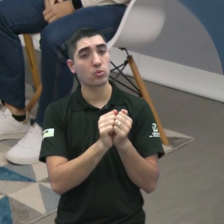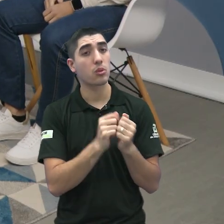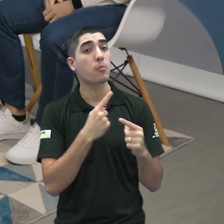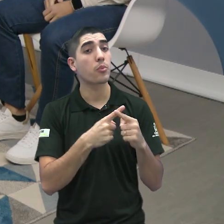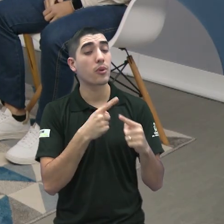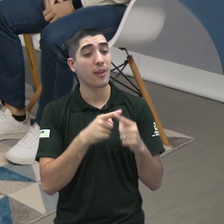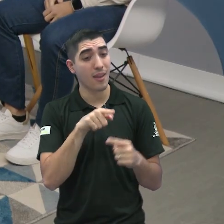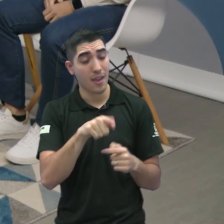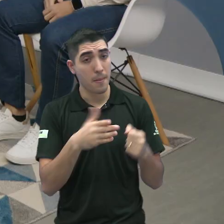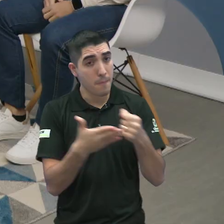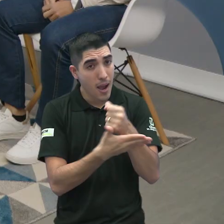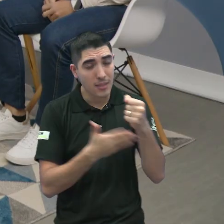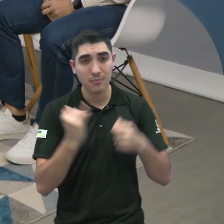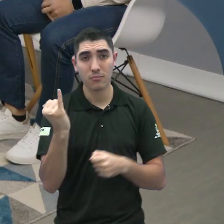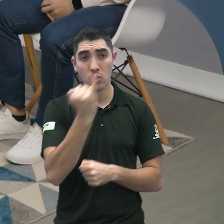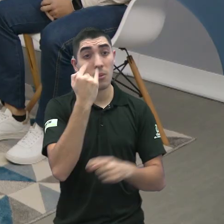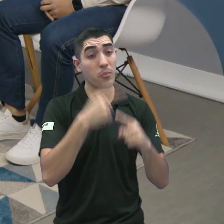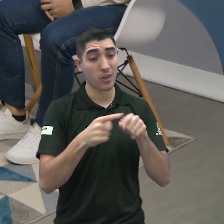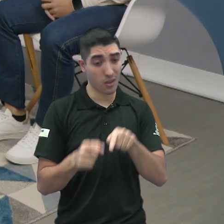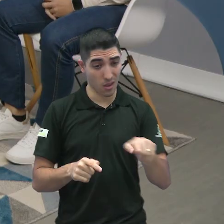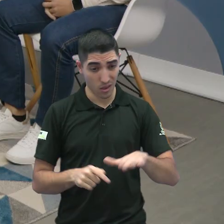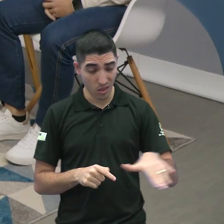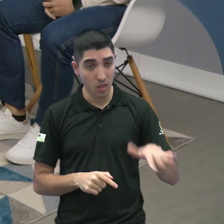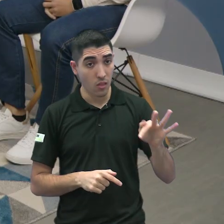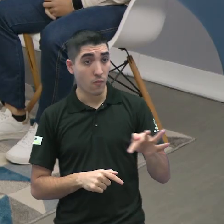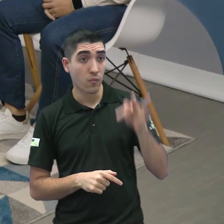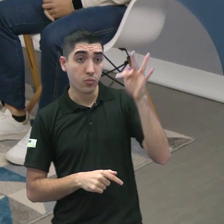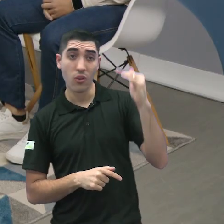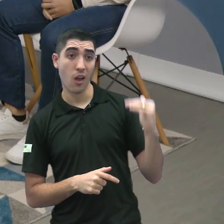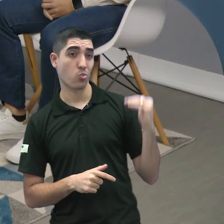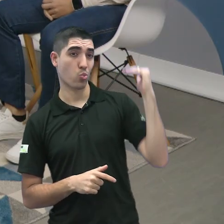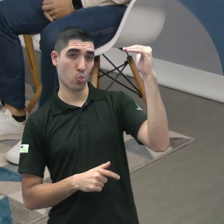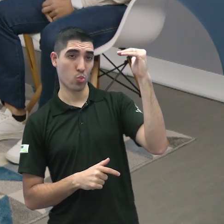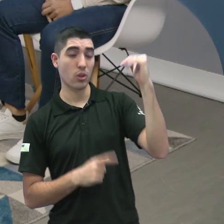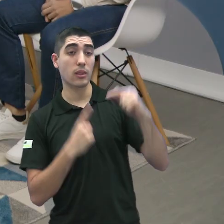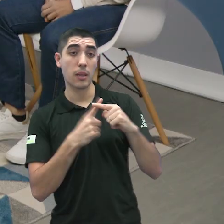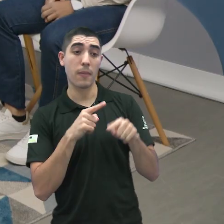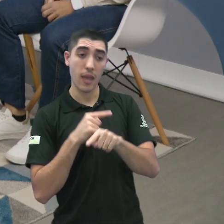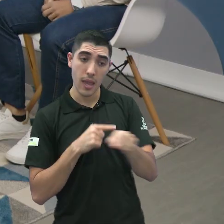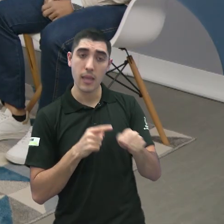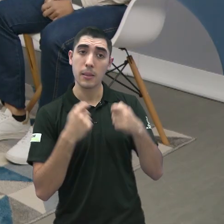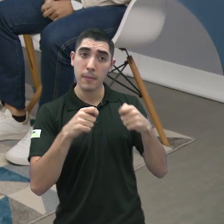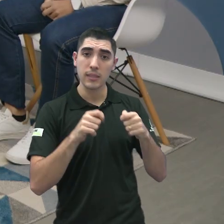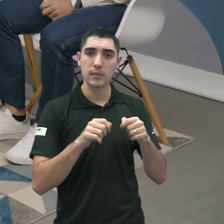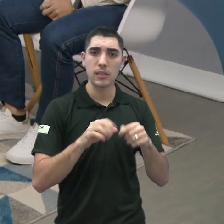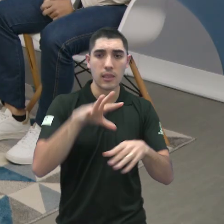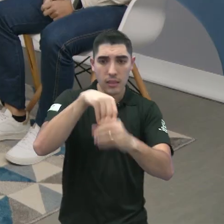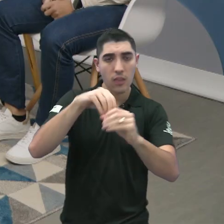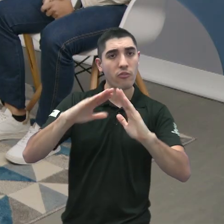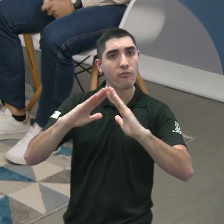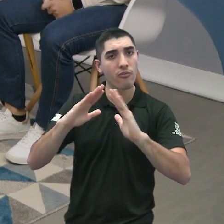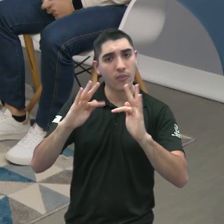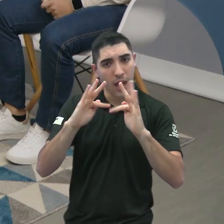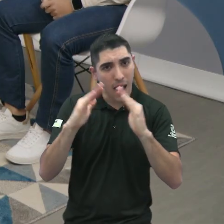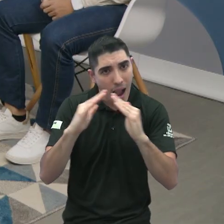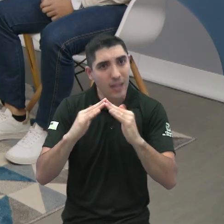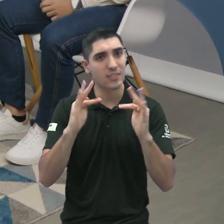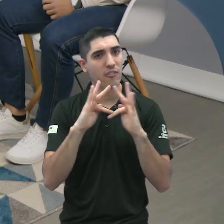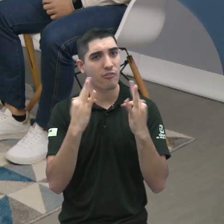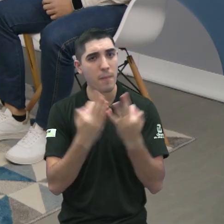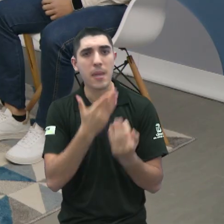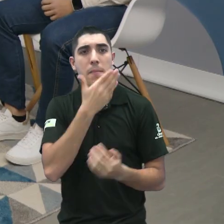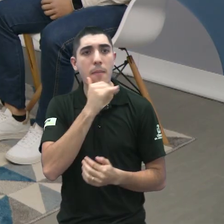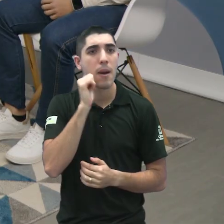primeira infância, essa base, né? Porque eles vão ser os adultos do futuro. E digo mais, né? Para que eles também possam repassar para as famílias, né?